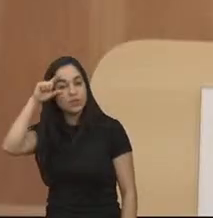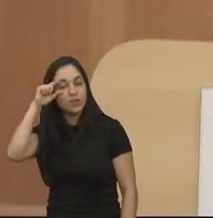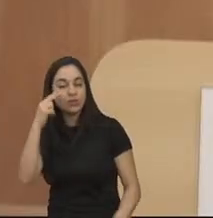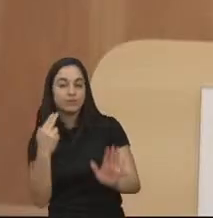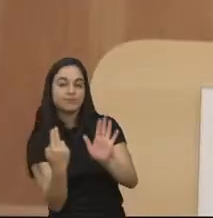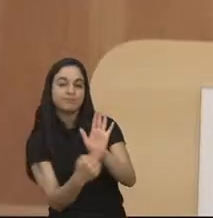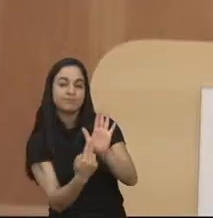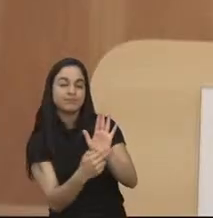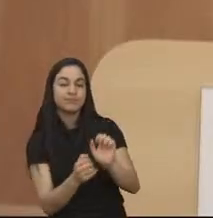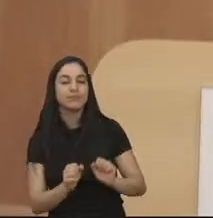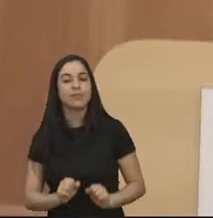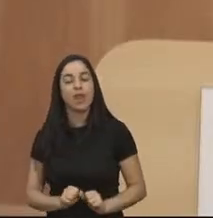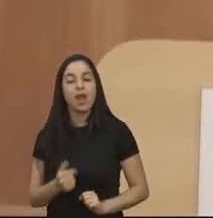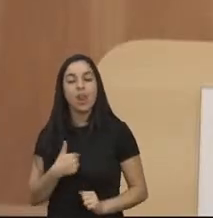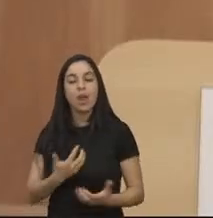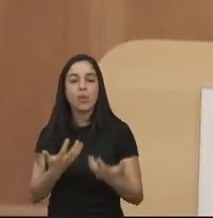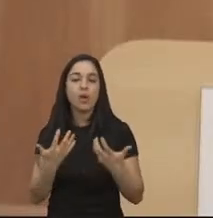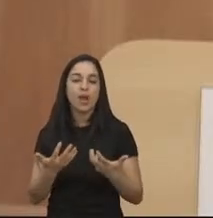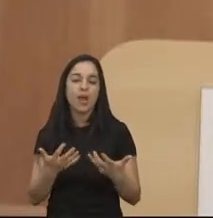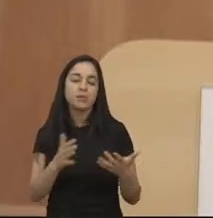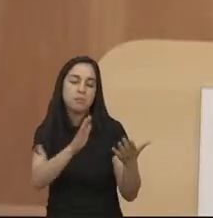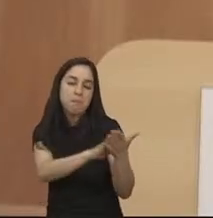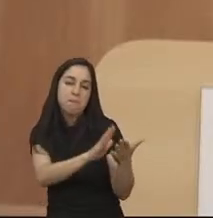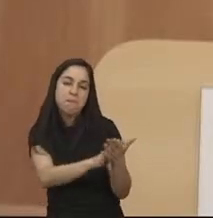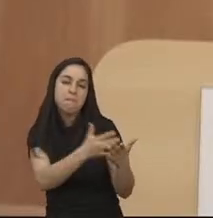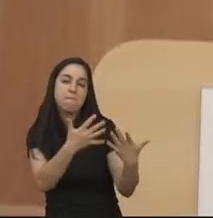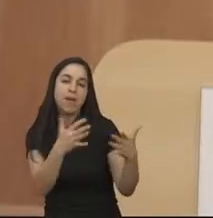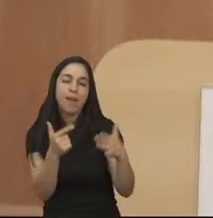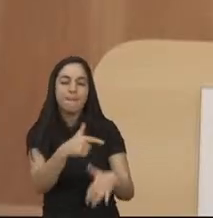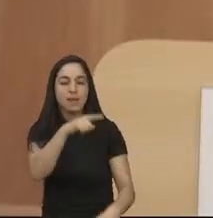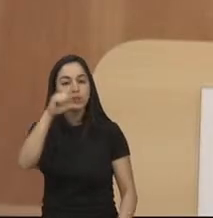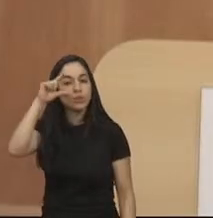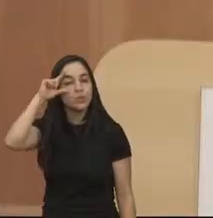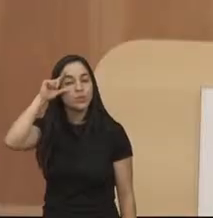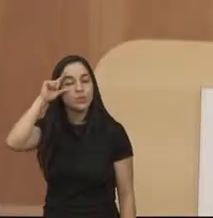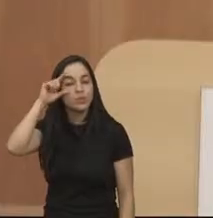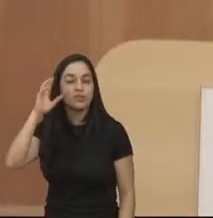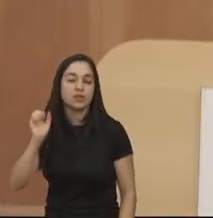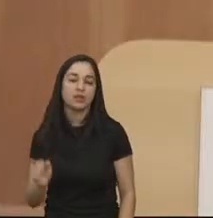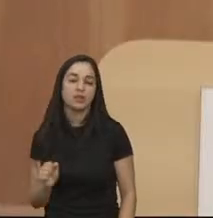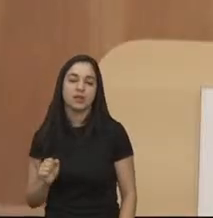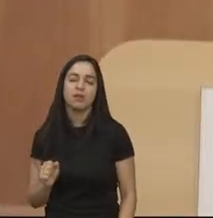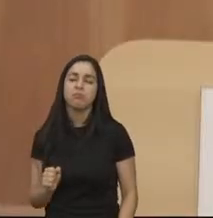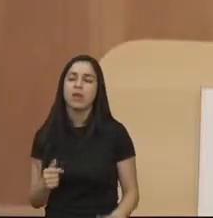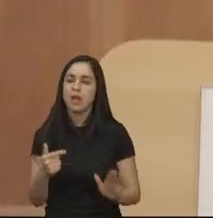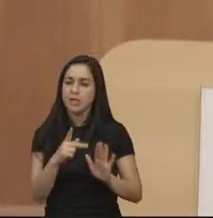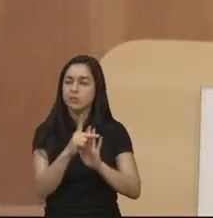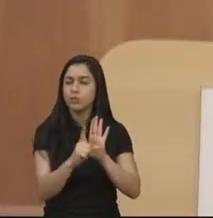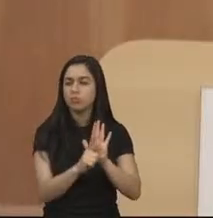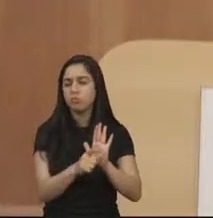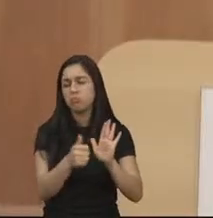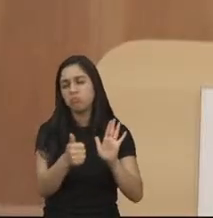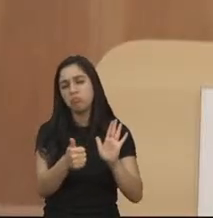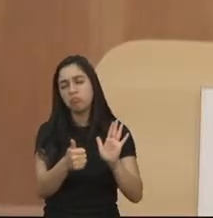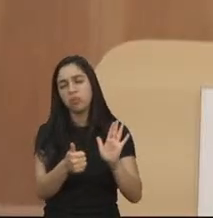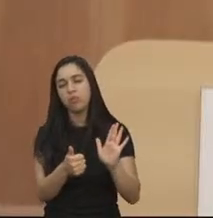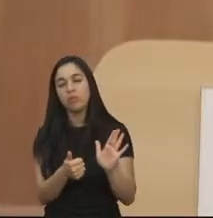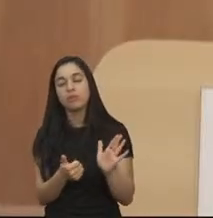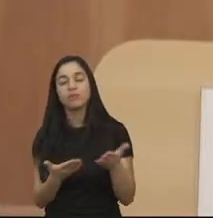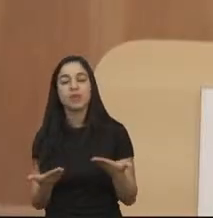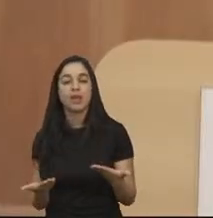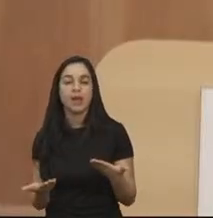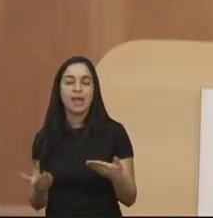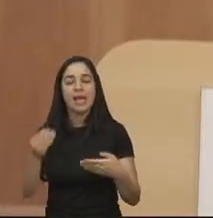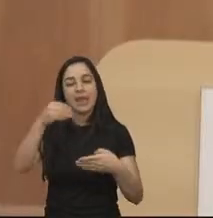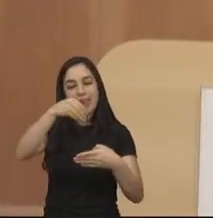quero aqui cumprimentar nosso querido vereador Jean Araújo pela propositura, que vem somar com a Semana